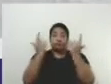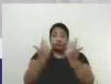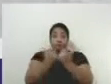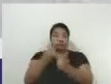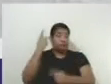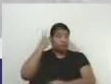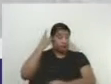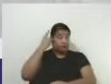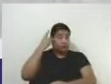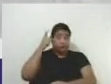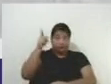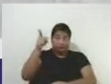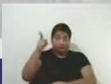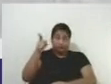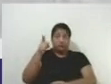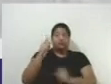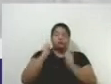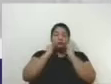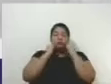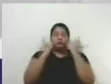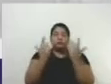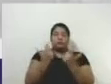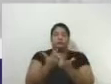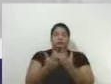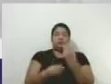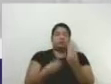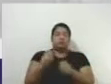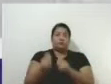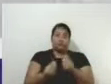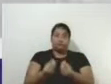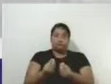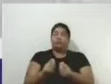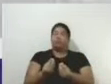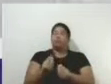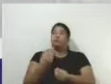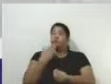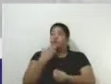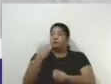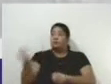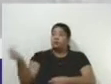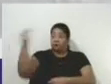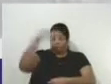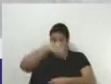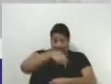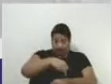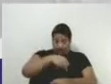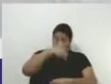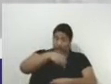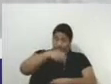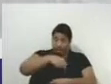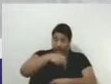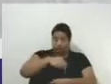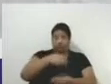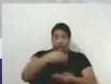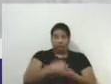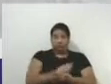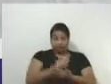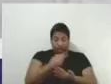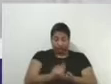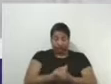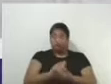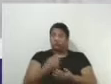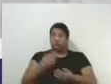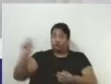sugerindo que a nossa cidade, a cidade de Botucatu, seja reconhecida com o título de